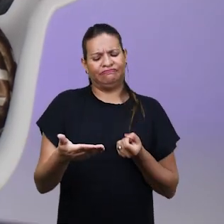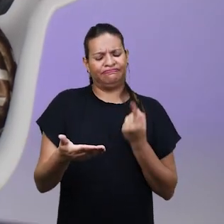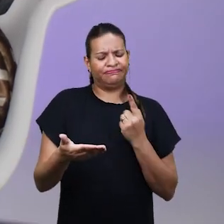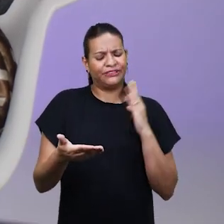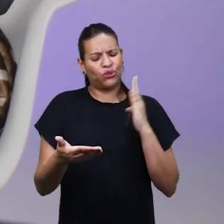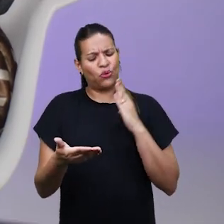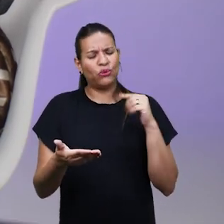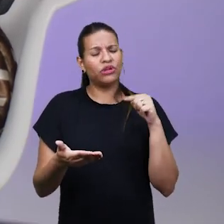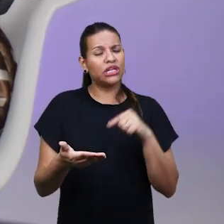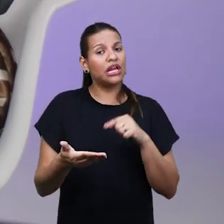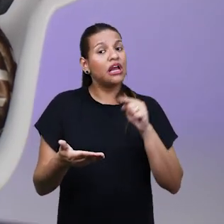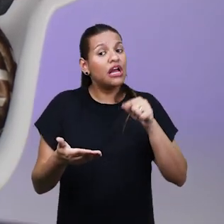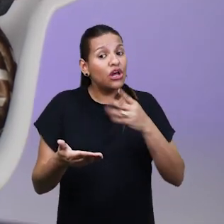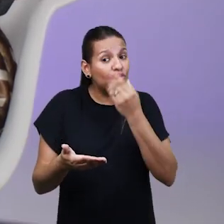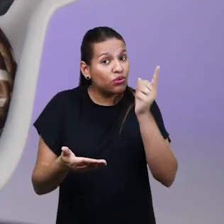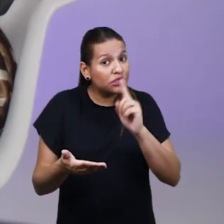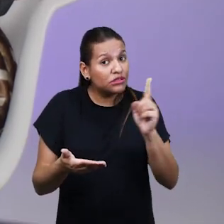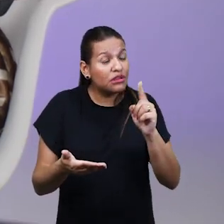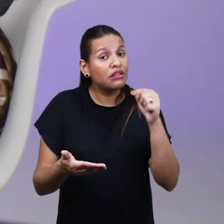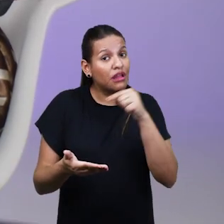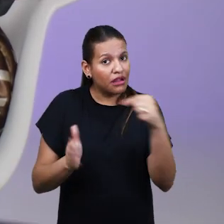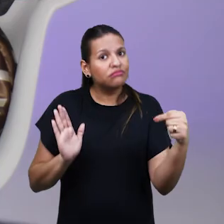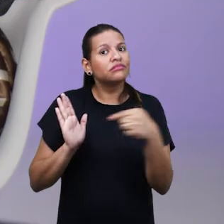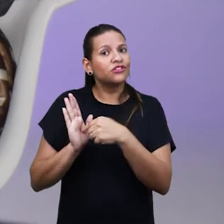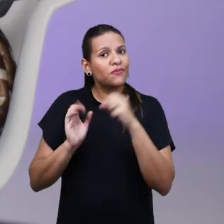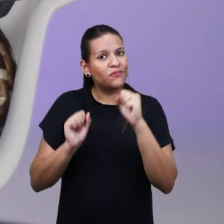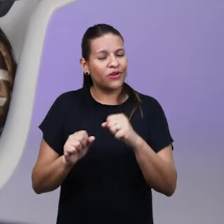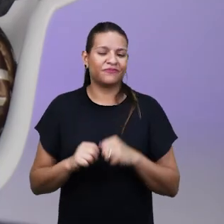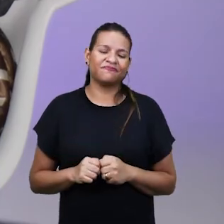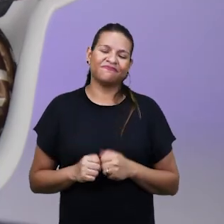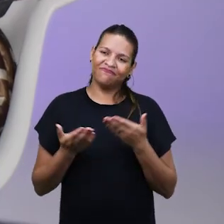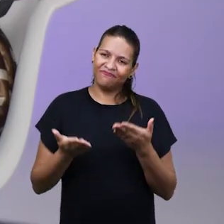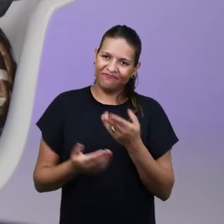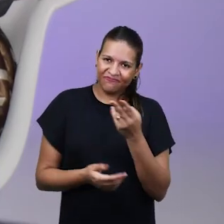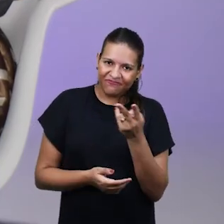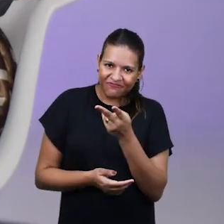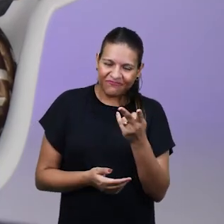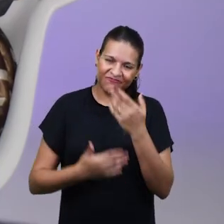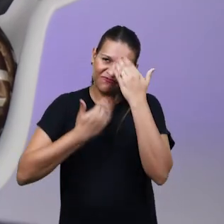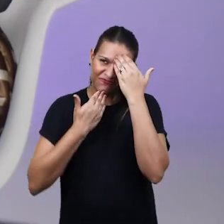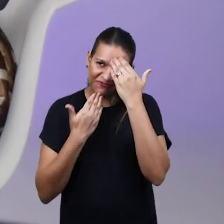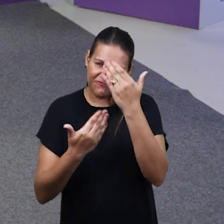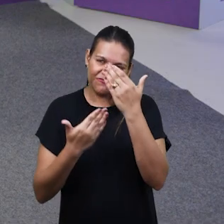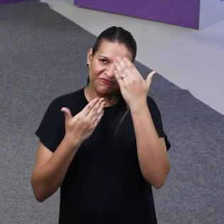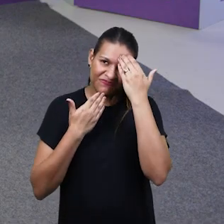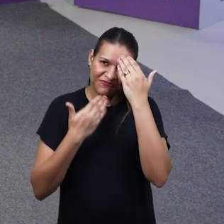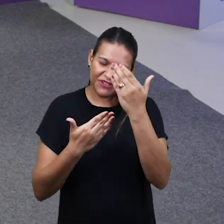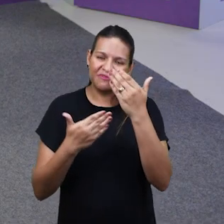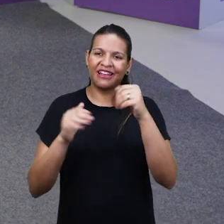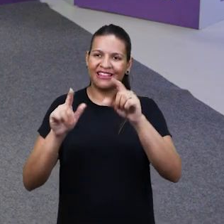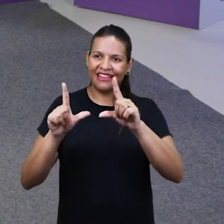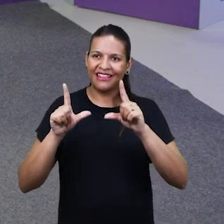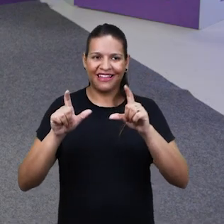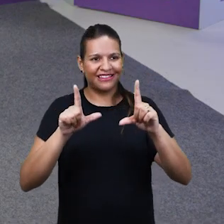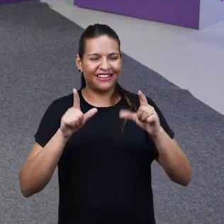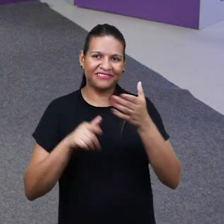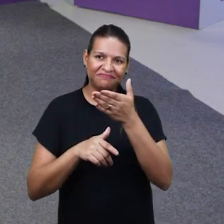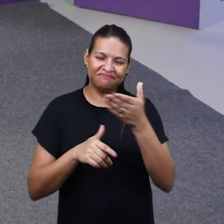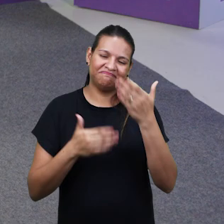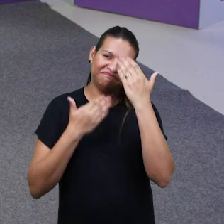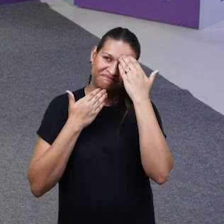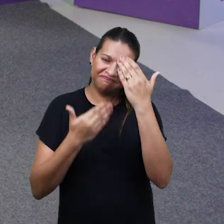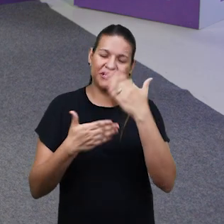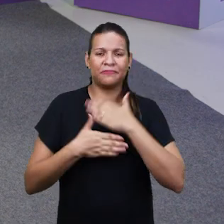vocês identificaram uma desinformação eleitoral, não esqueçam da fala do Dr. Matheus, hein? Daniela, Dr. Matheus, eu quero